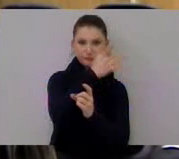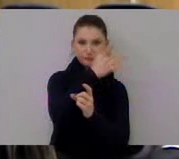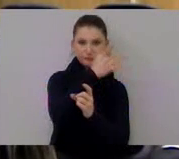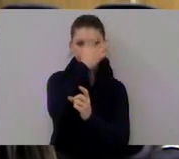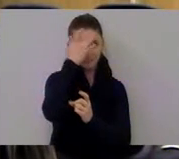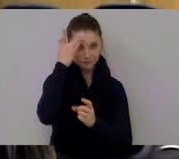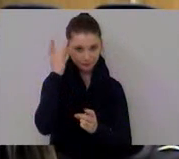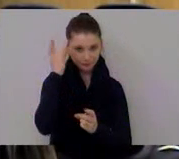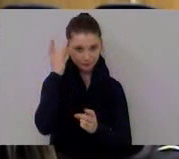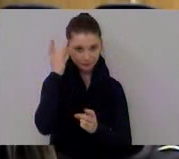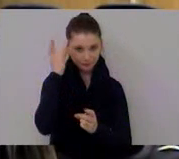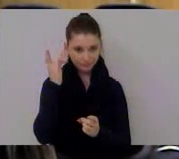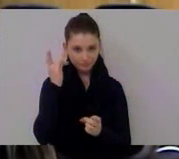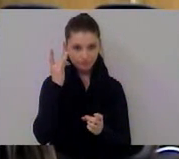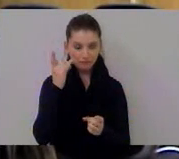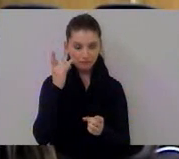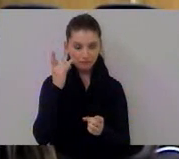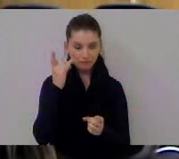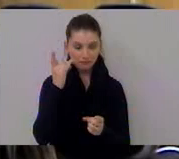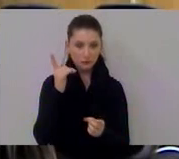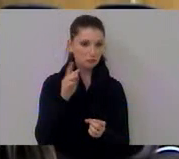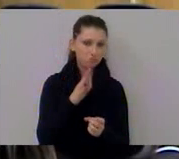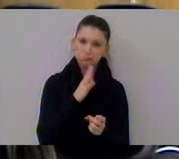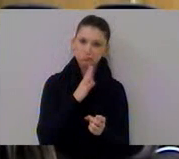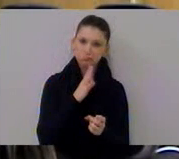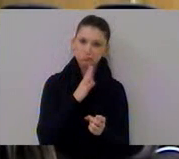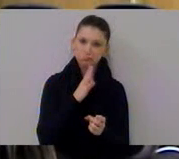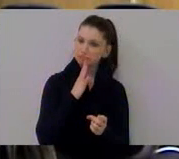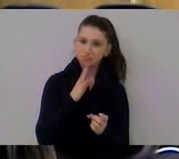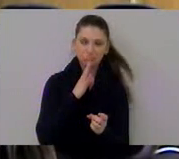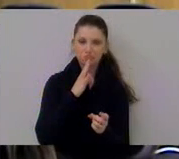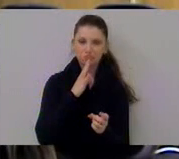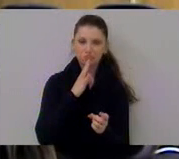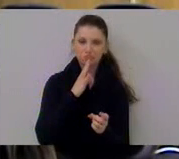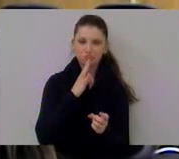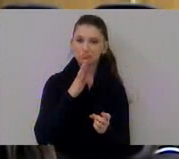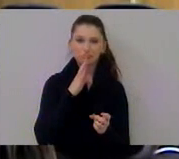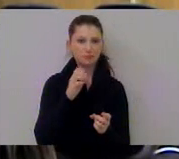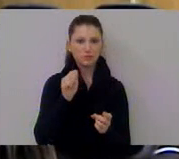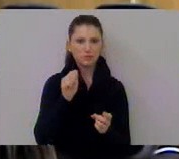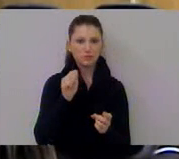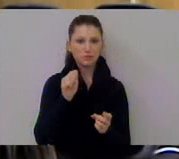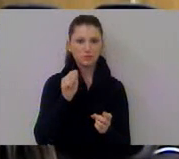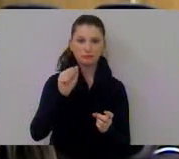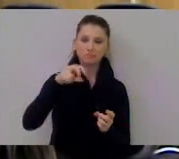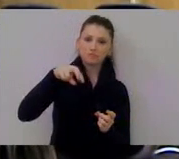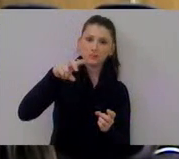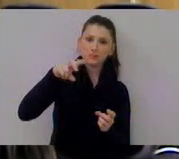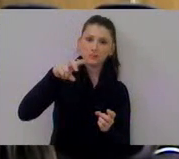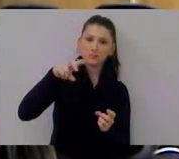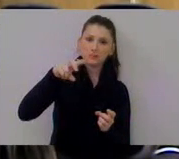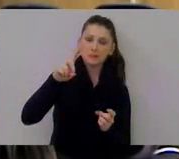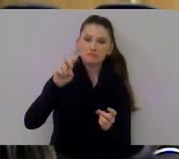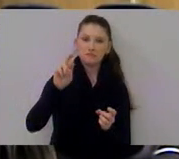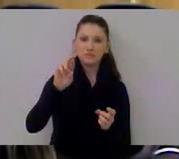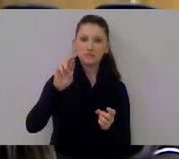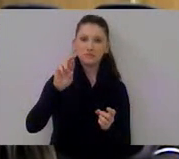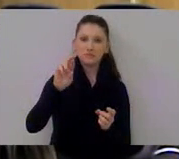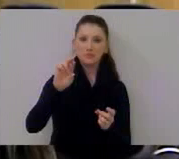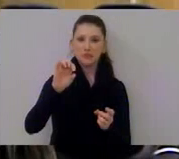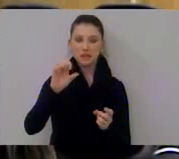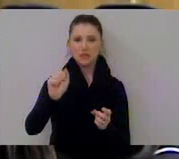a Andréia e nem o Juarez, e muito menos o Emerson, não